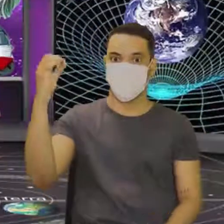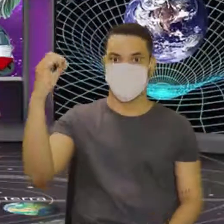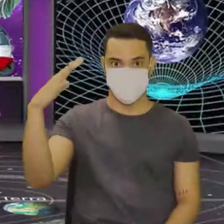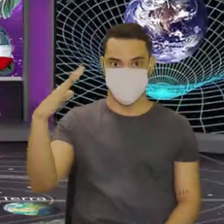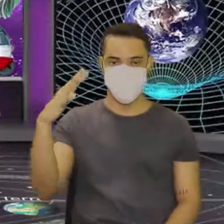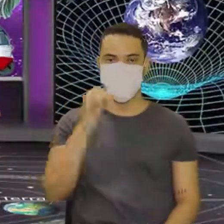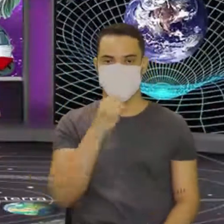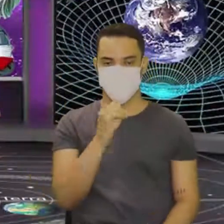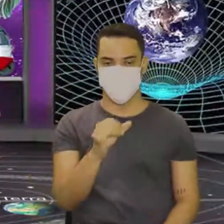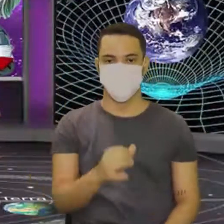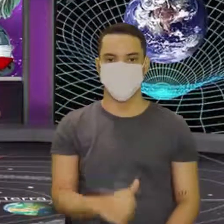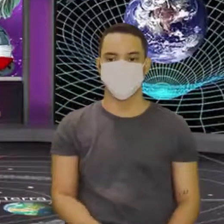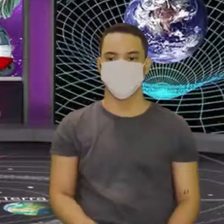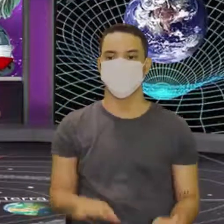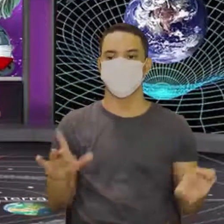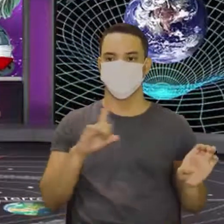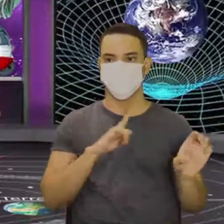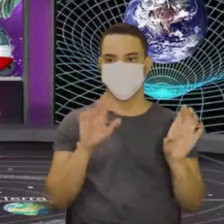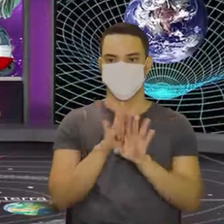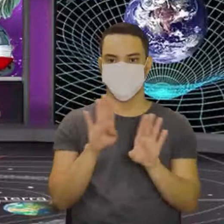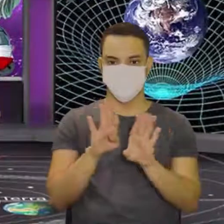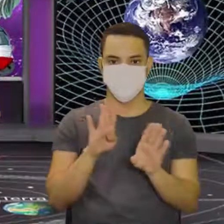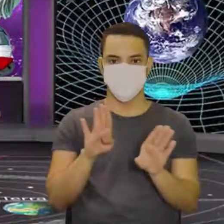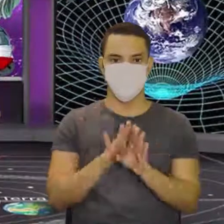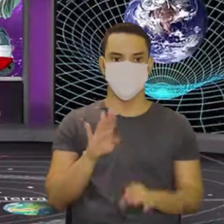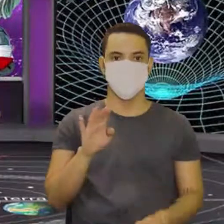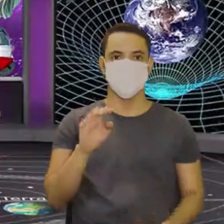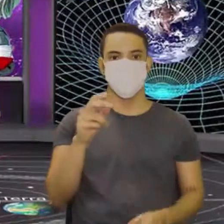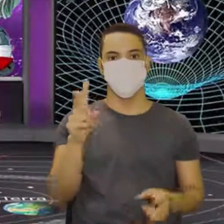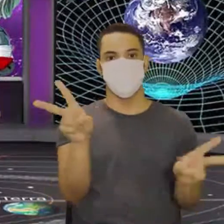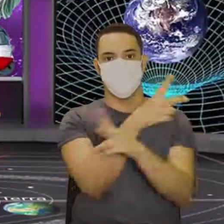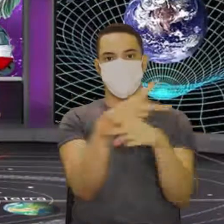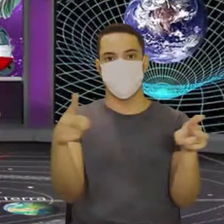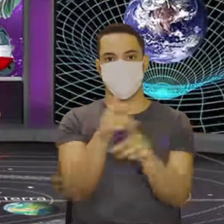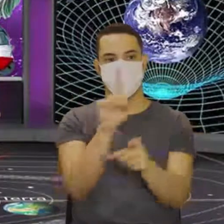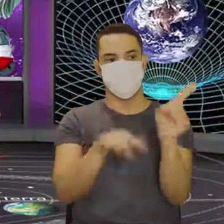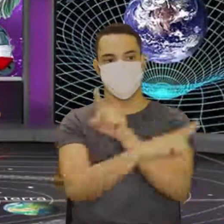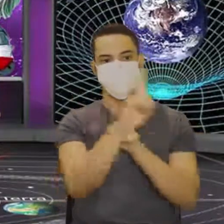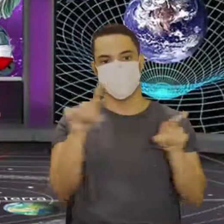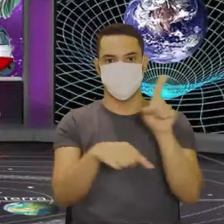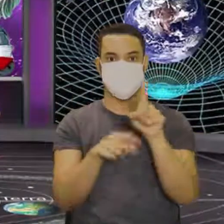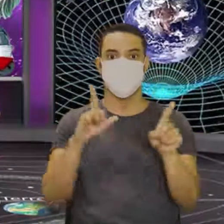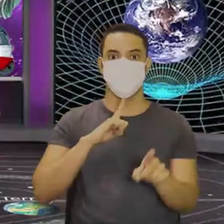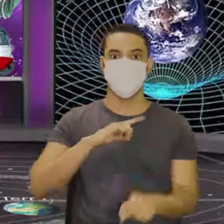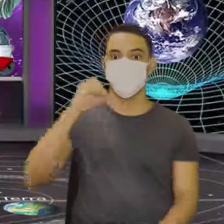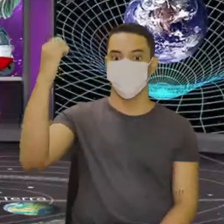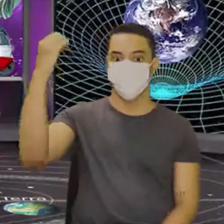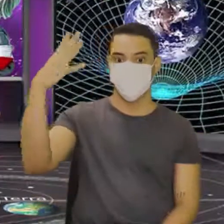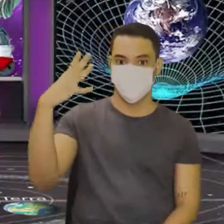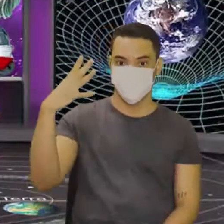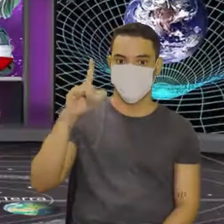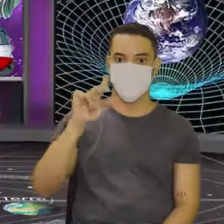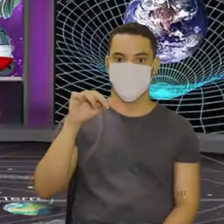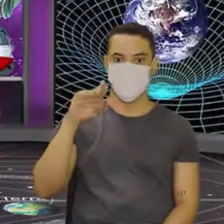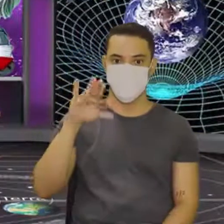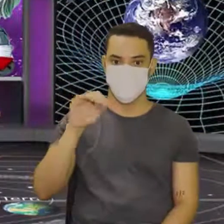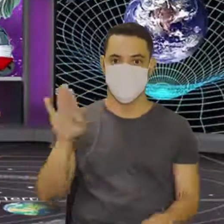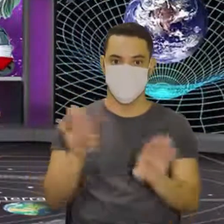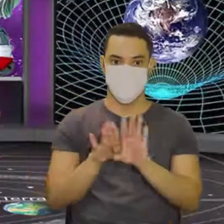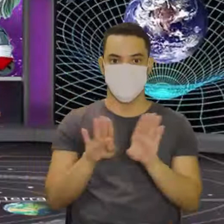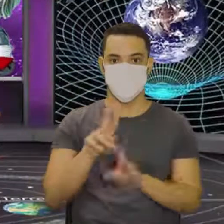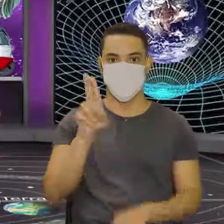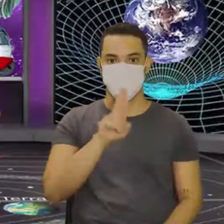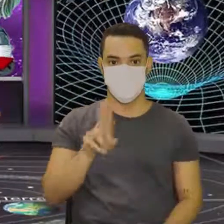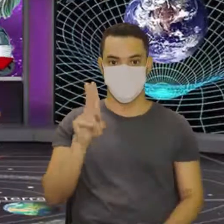energia elétrica. Também tem o gerador eólico, o gerador luminoso, que utiliza lá